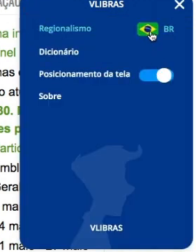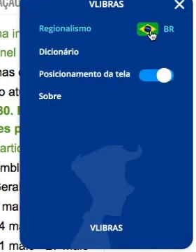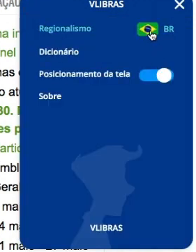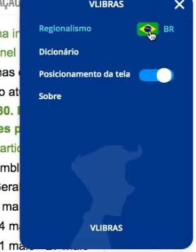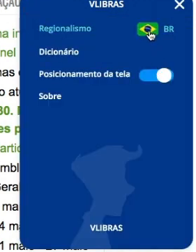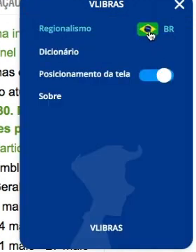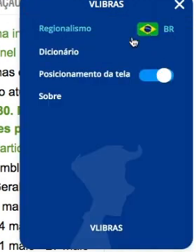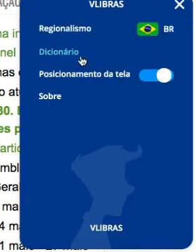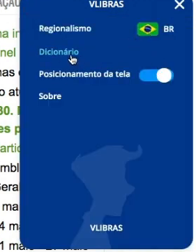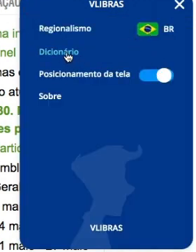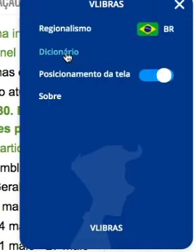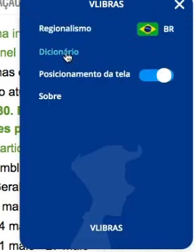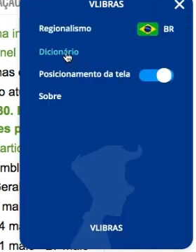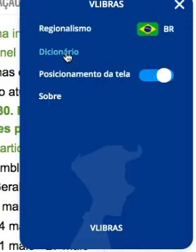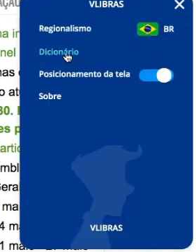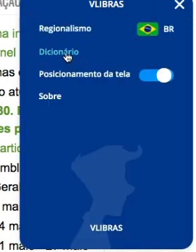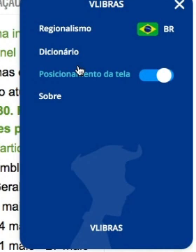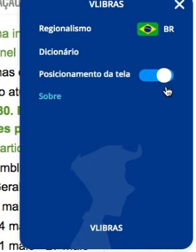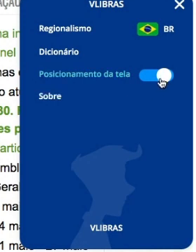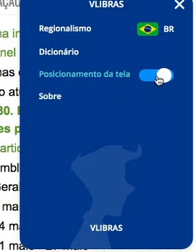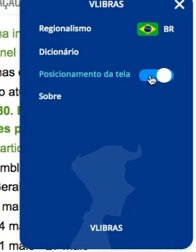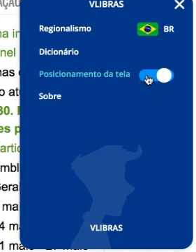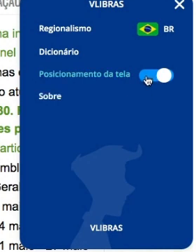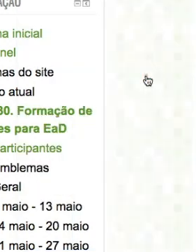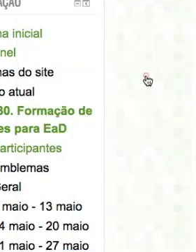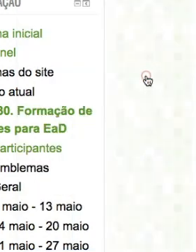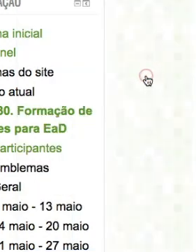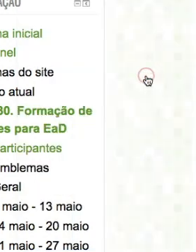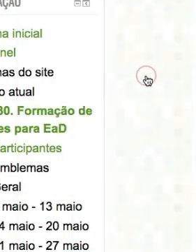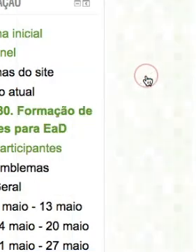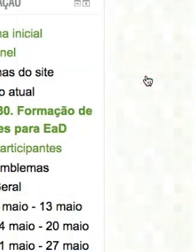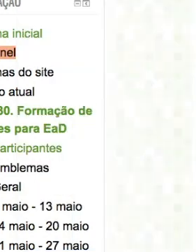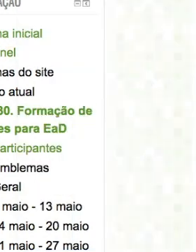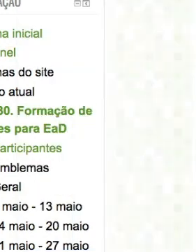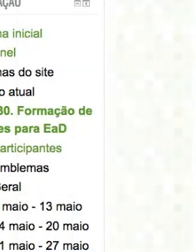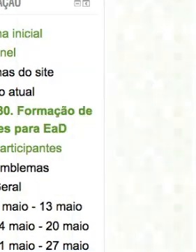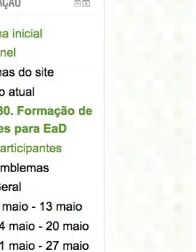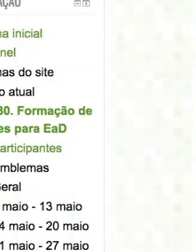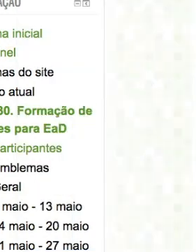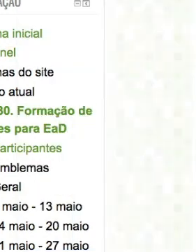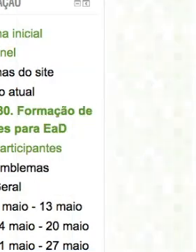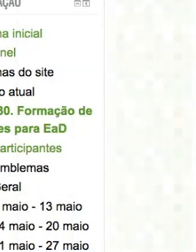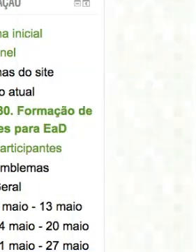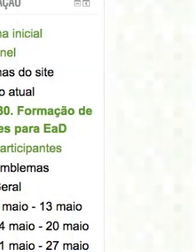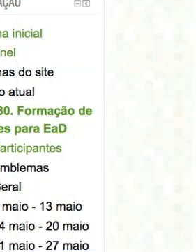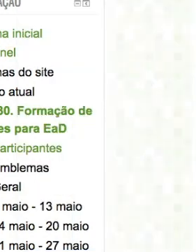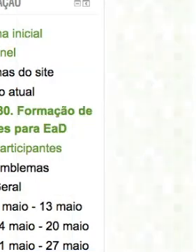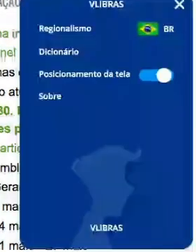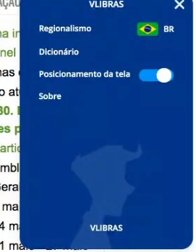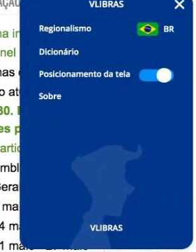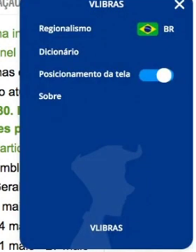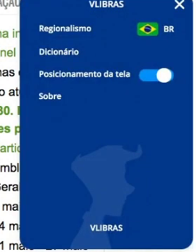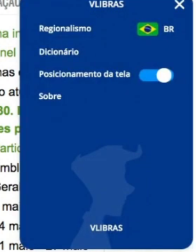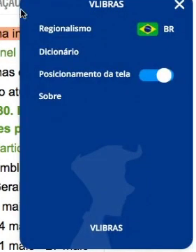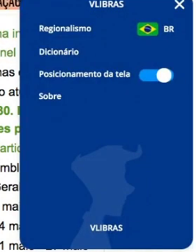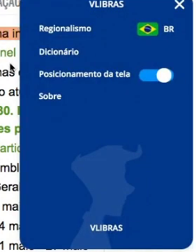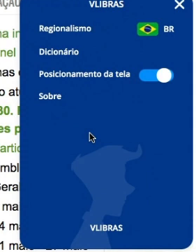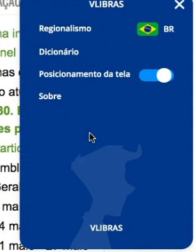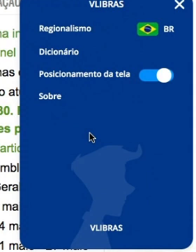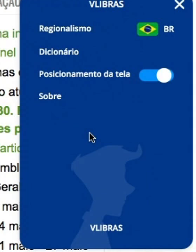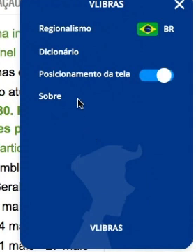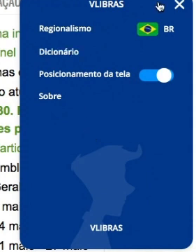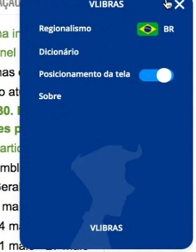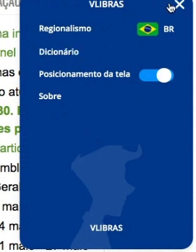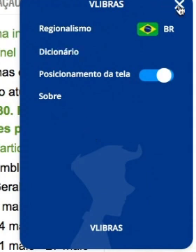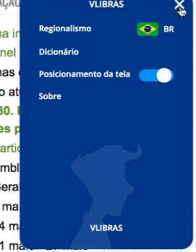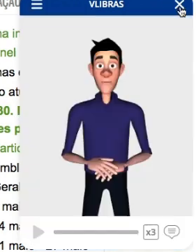disponíveis, como regionalismo, dicionário e também o posicionamento da tela, que eu posso escolher esquerda ou